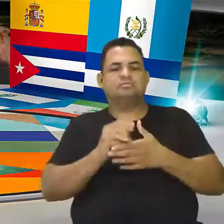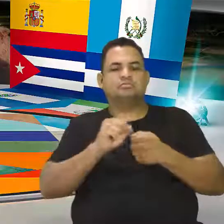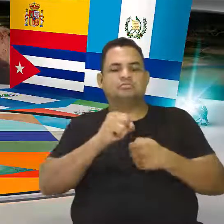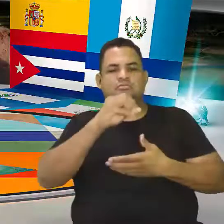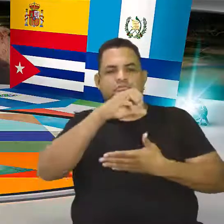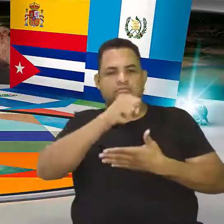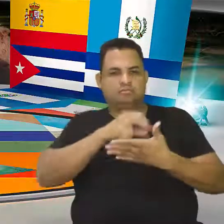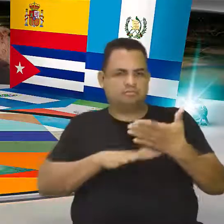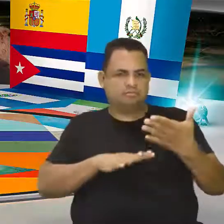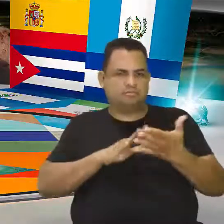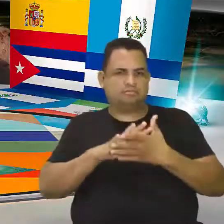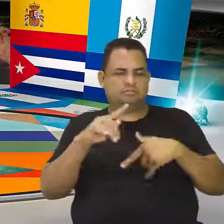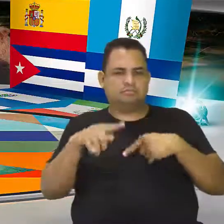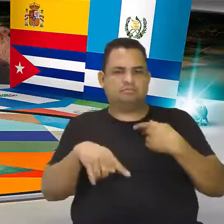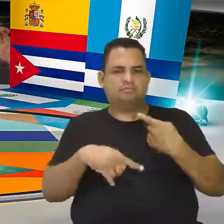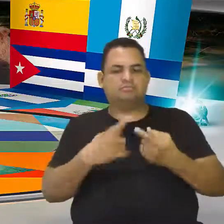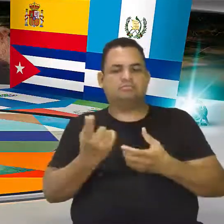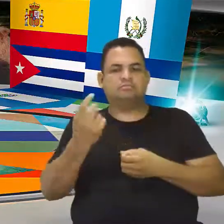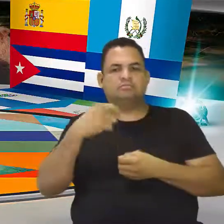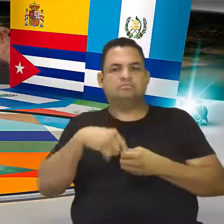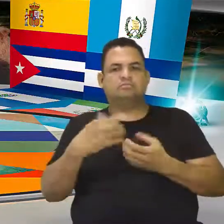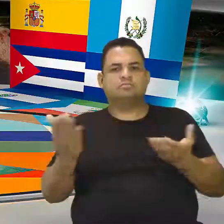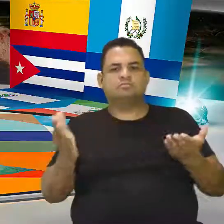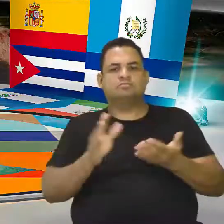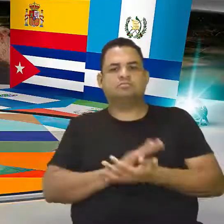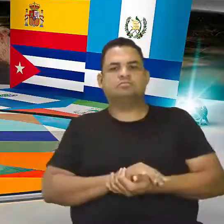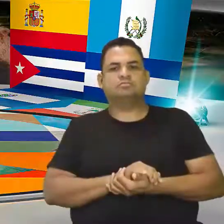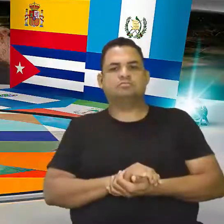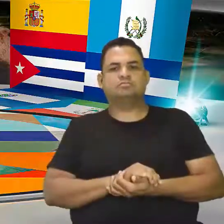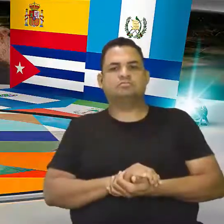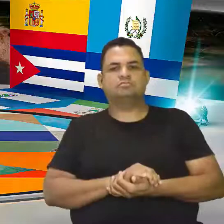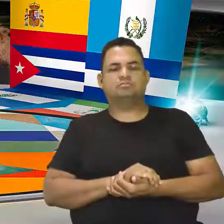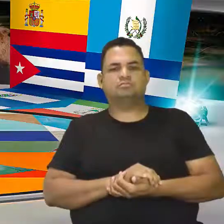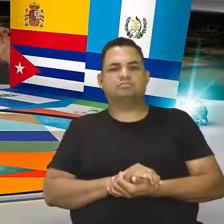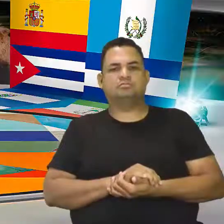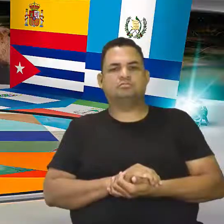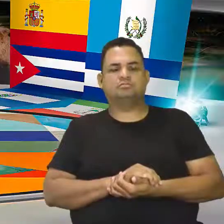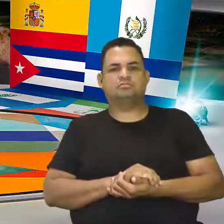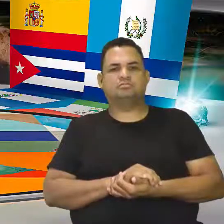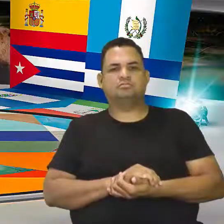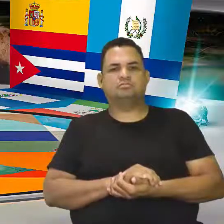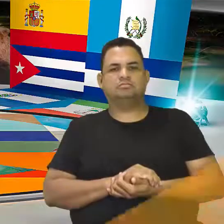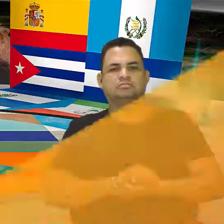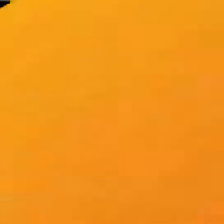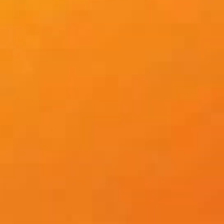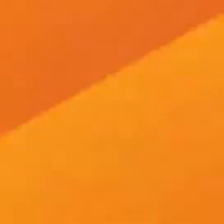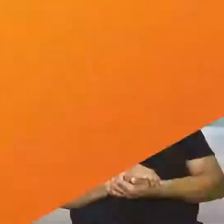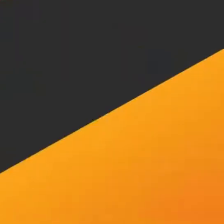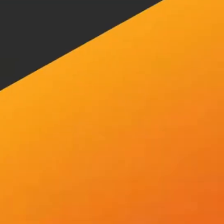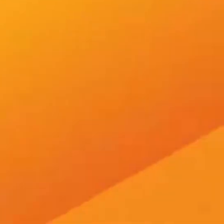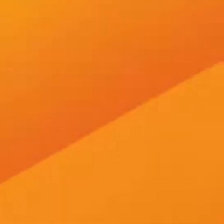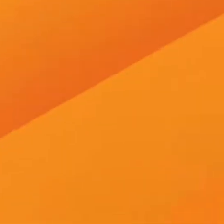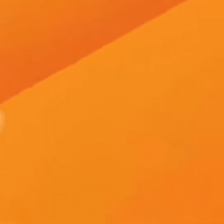suas atividades. Qualquer coisa, estamos aqui à disposição. Manda as dúvidas. Simbora, te voltamos já já.